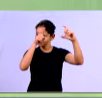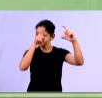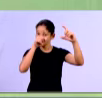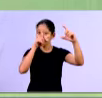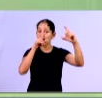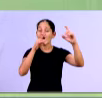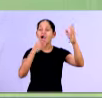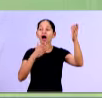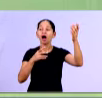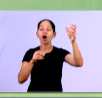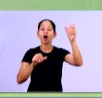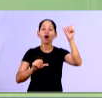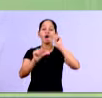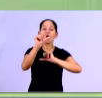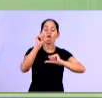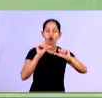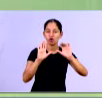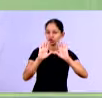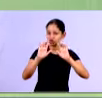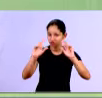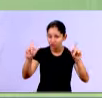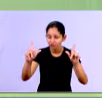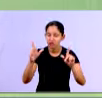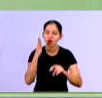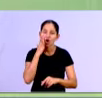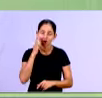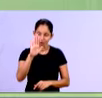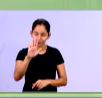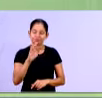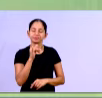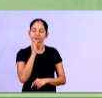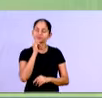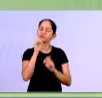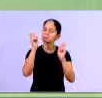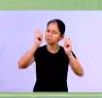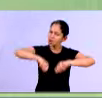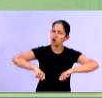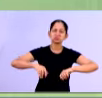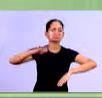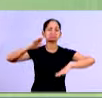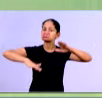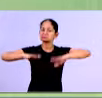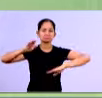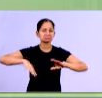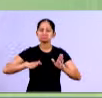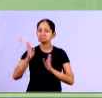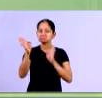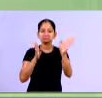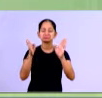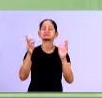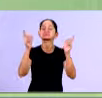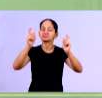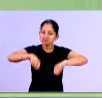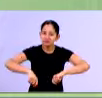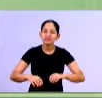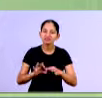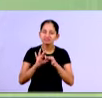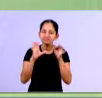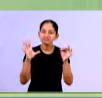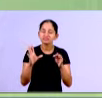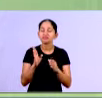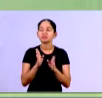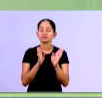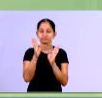segunda. Só para vocês verificar que é fácil resolver em qualquer uma. Tanto faz uma como a outra. E aí, usando a segunda, eu vou ter